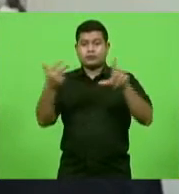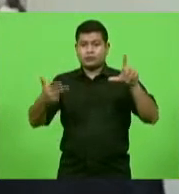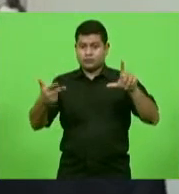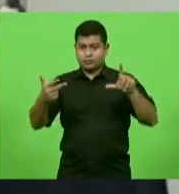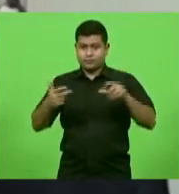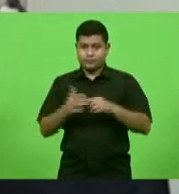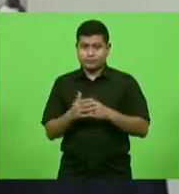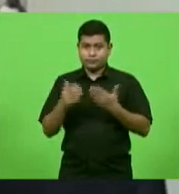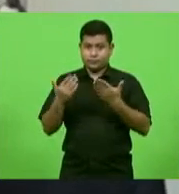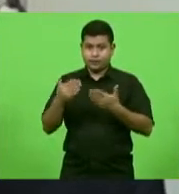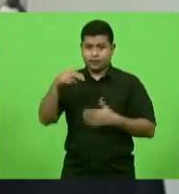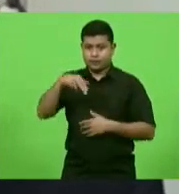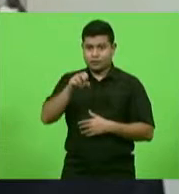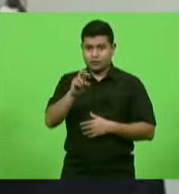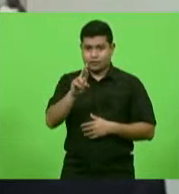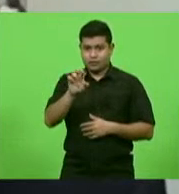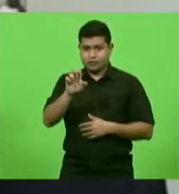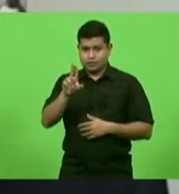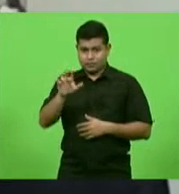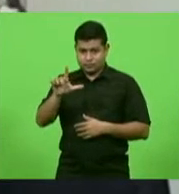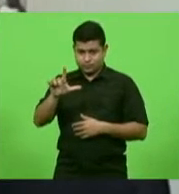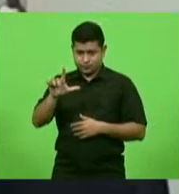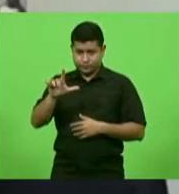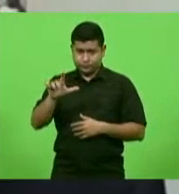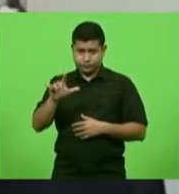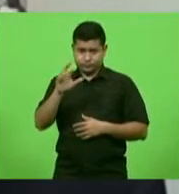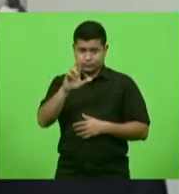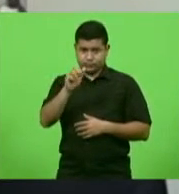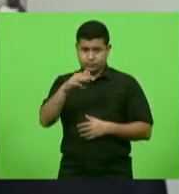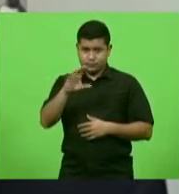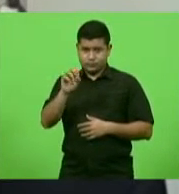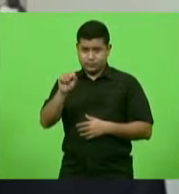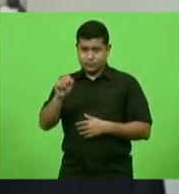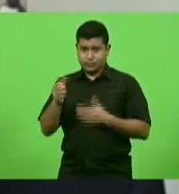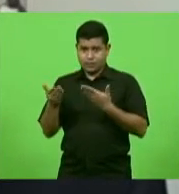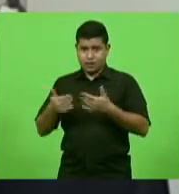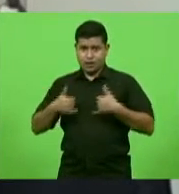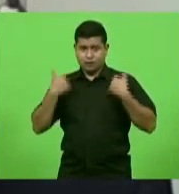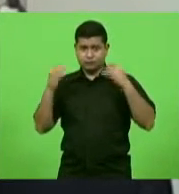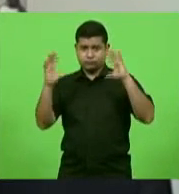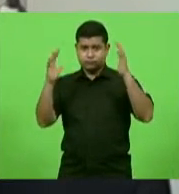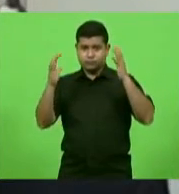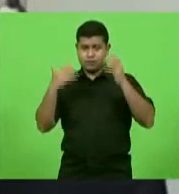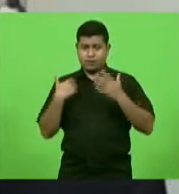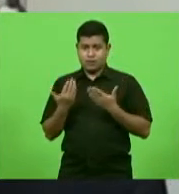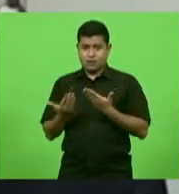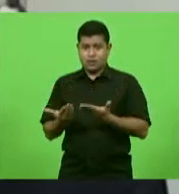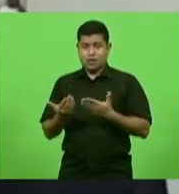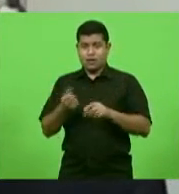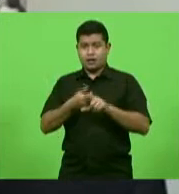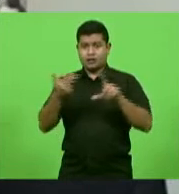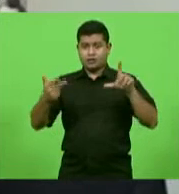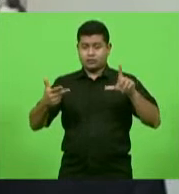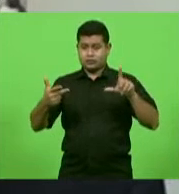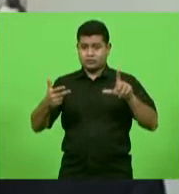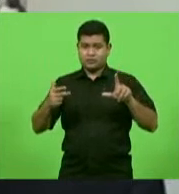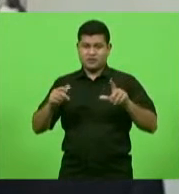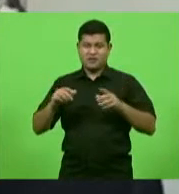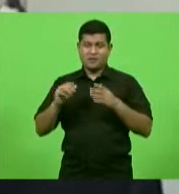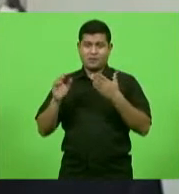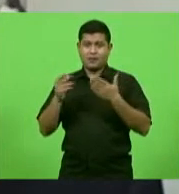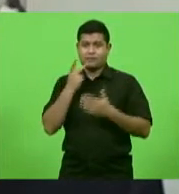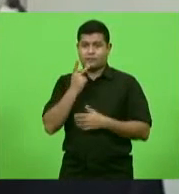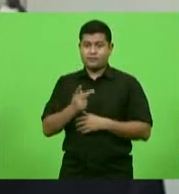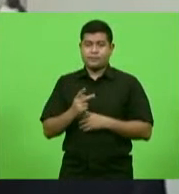Ramos, em 11 de agosto de 1911, em evento de comemoração ao aniversário da imprensa catarinense,